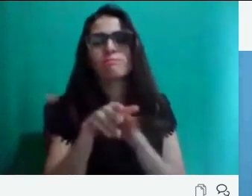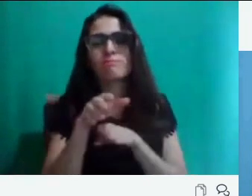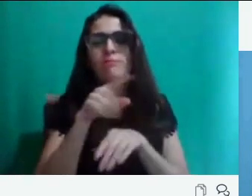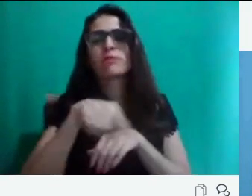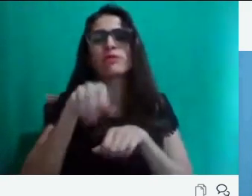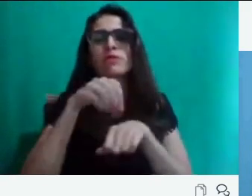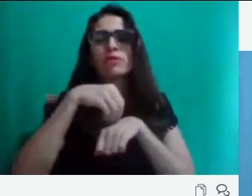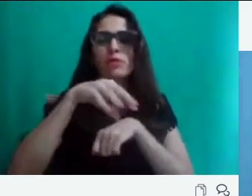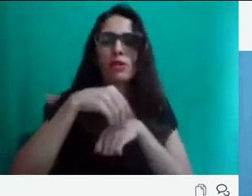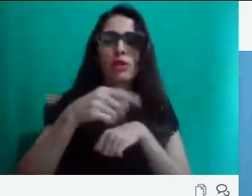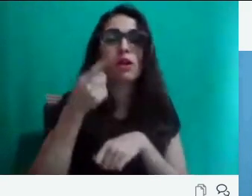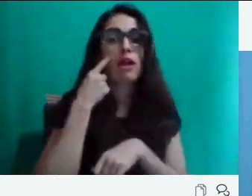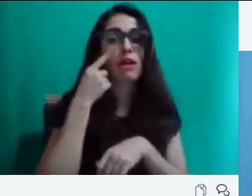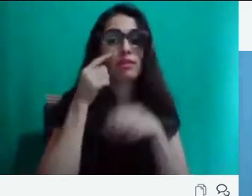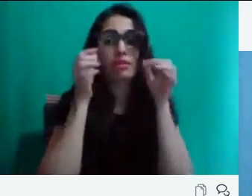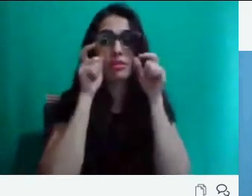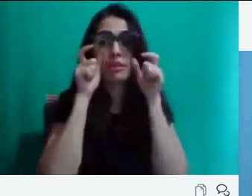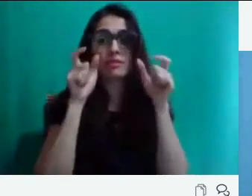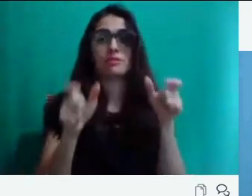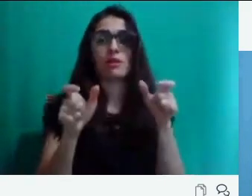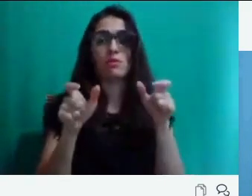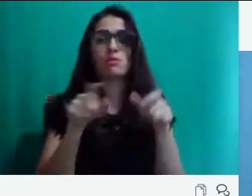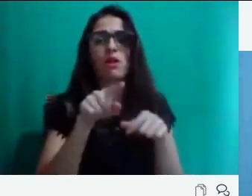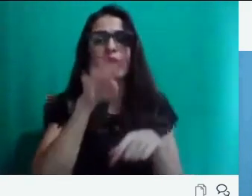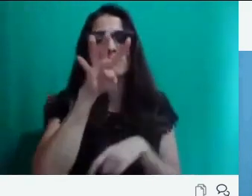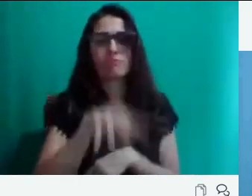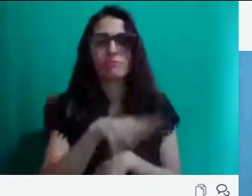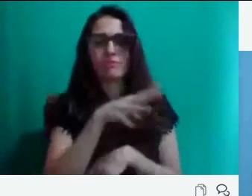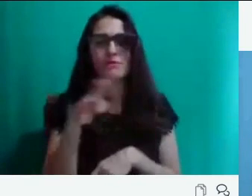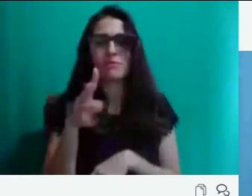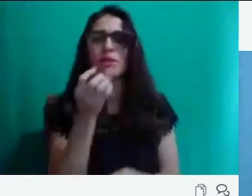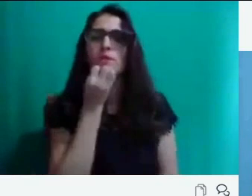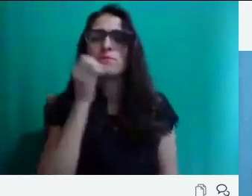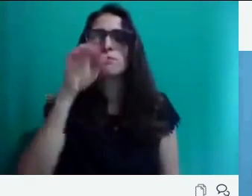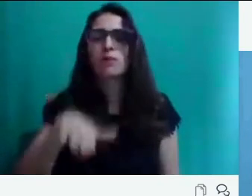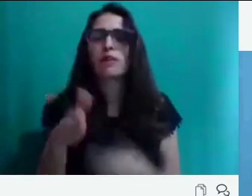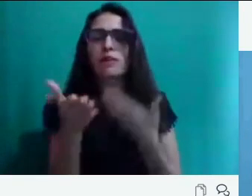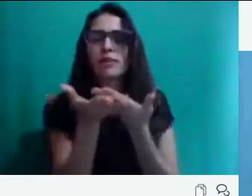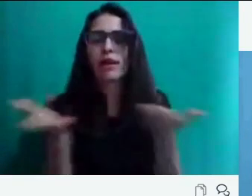atento às publicações e ao cronograma. Tenha uma boa tarde a todos.